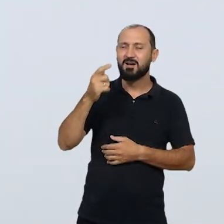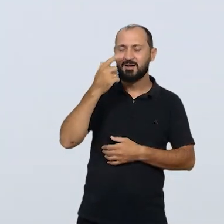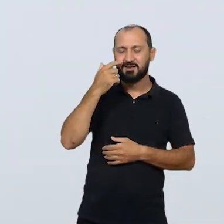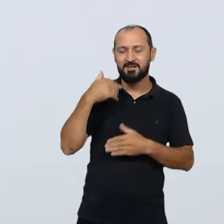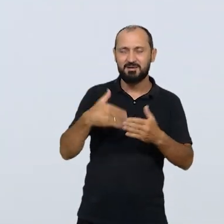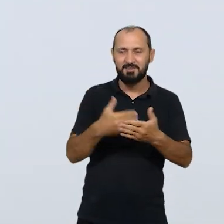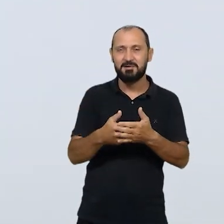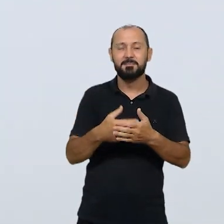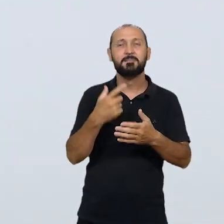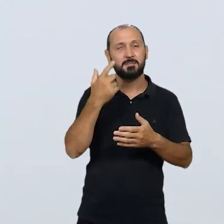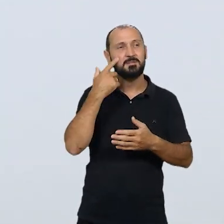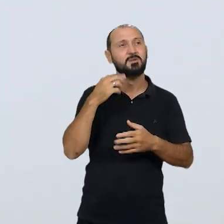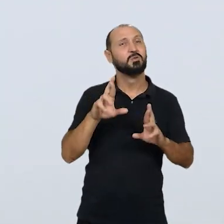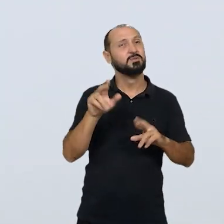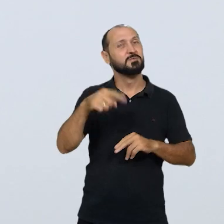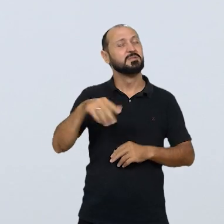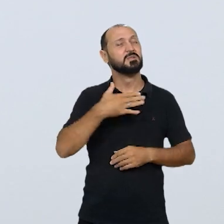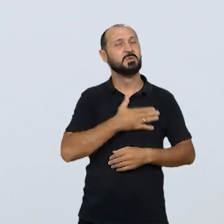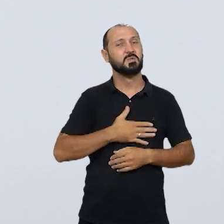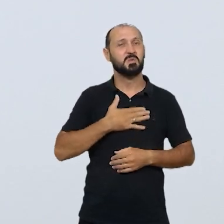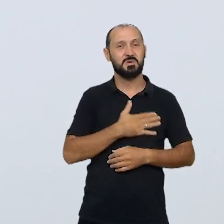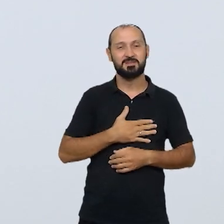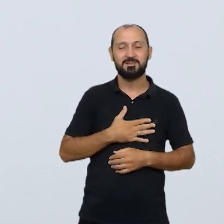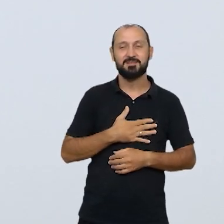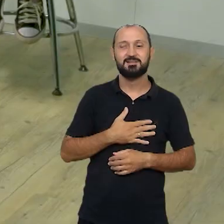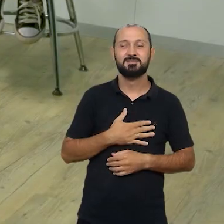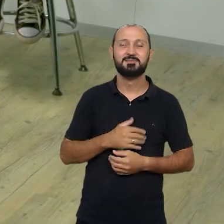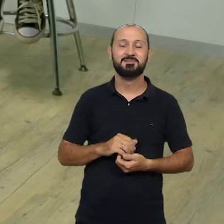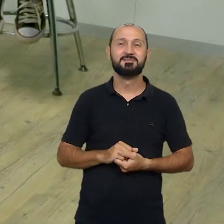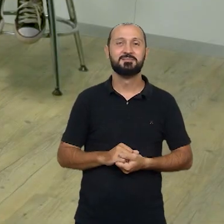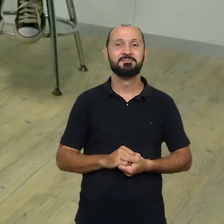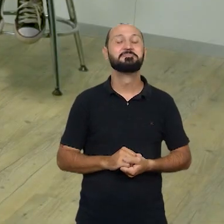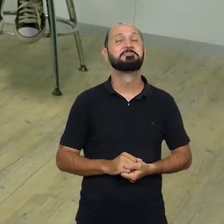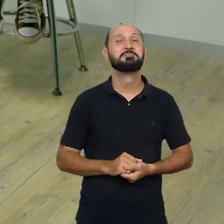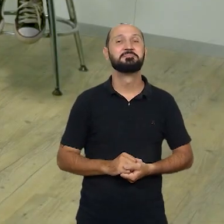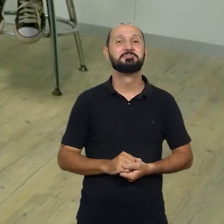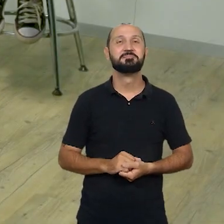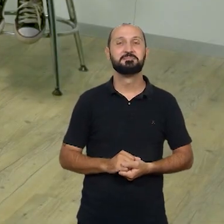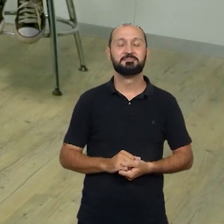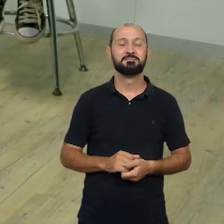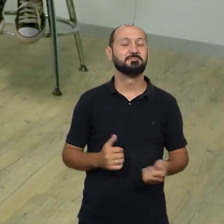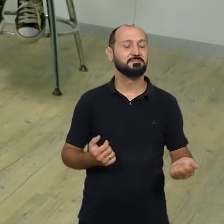dela. Real, ela é um sambinha. E... Então você vai mandar a Real, hein? É, vou mandar a Real pra vocês.